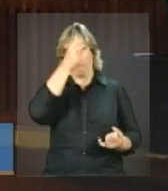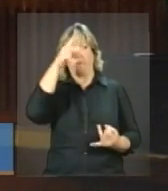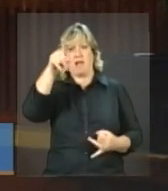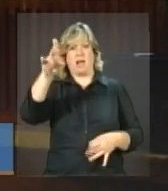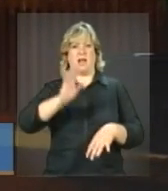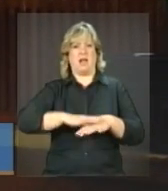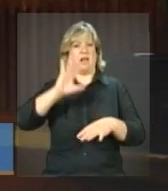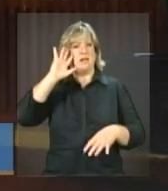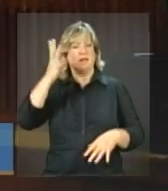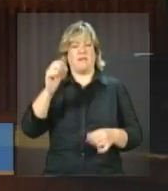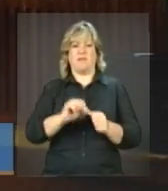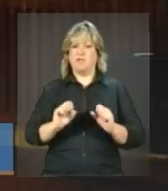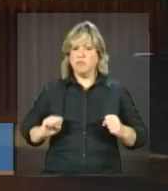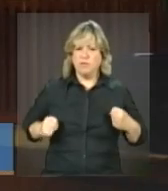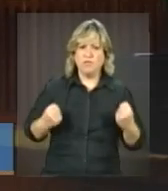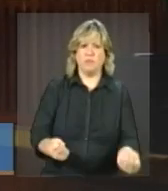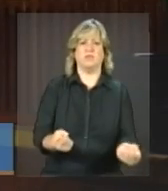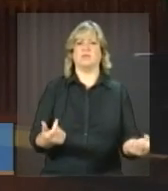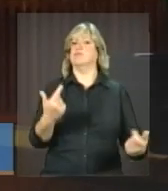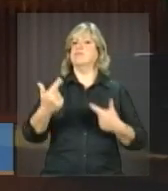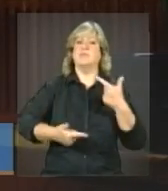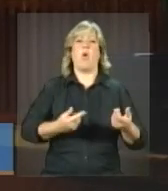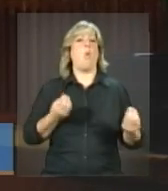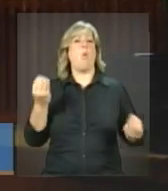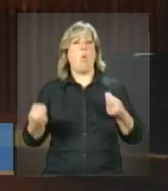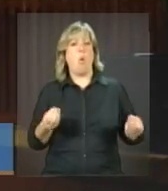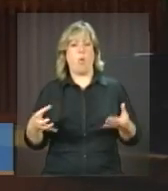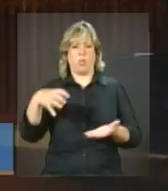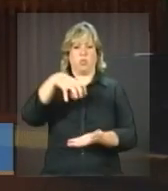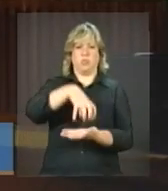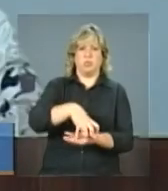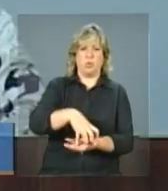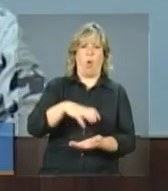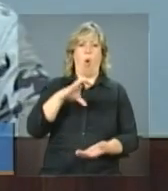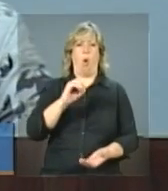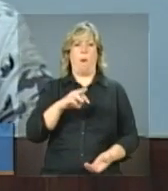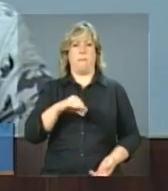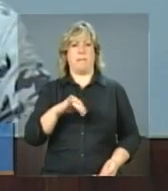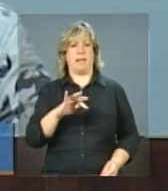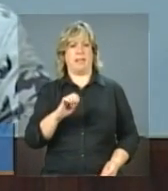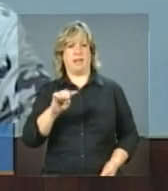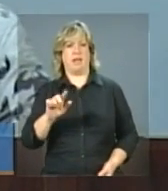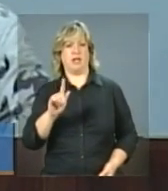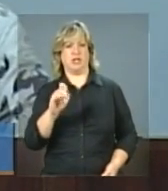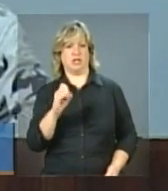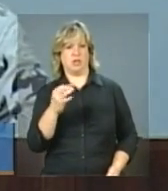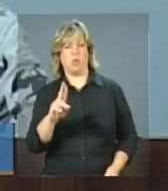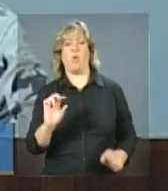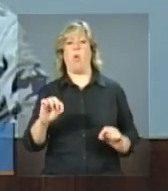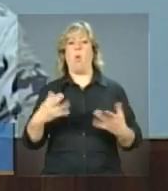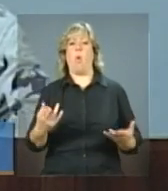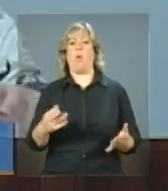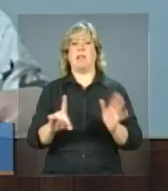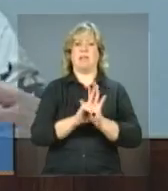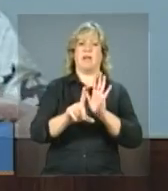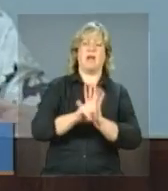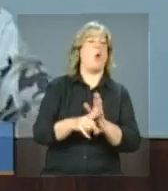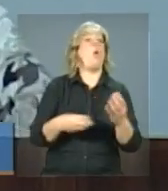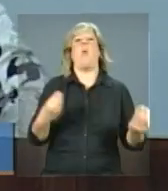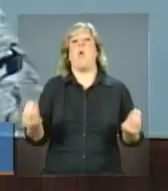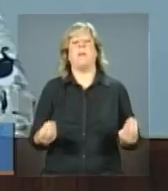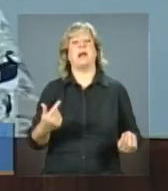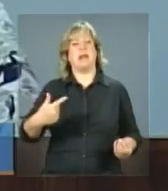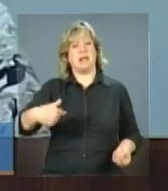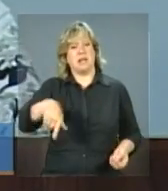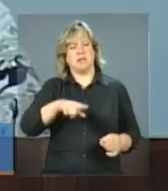coordenação, se é uma força-tarefa, se é um comitê gestor, se é uma coordenação, se é por decreto, se não é. Isso nós